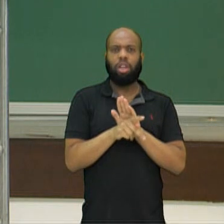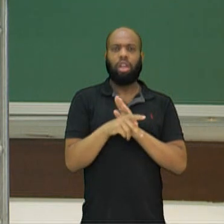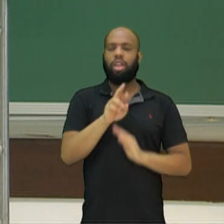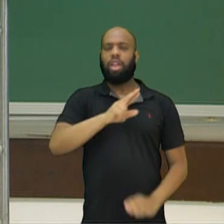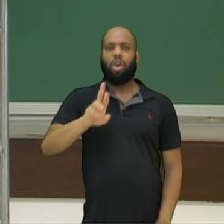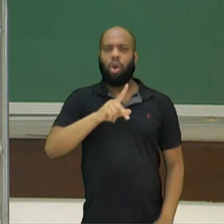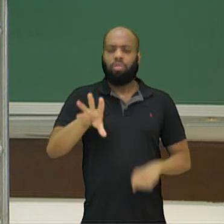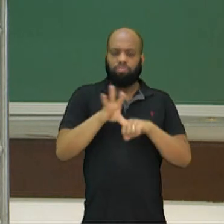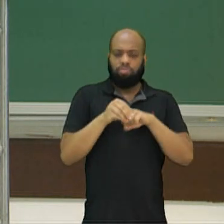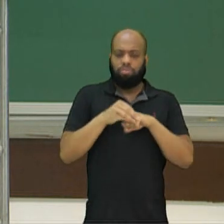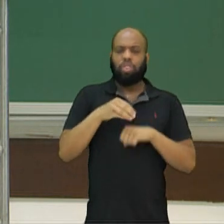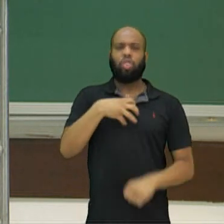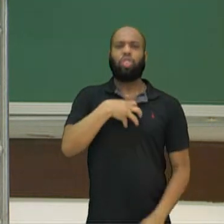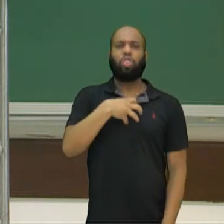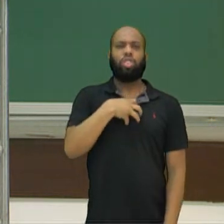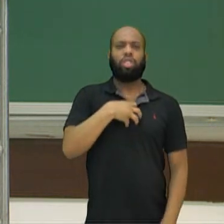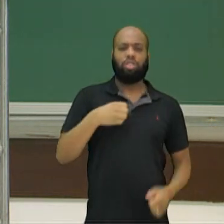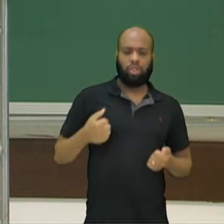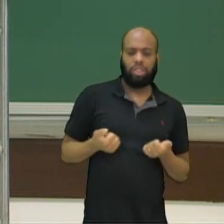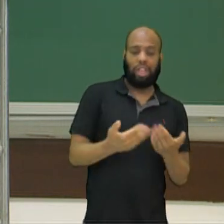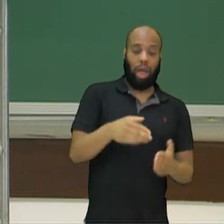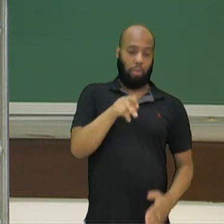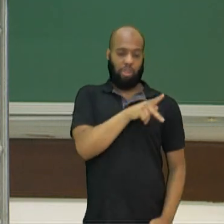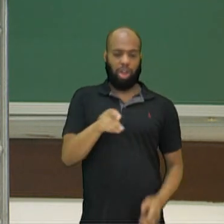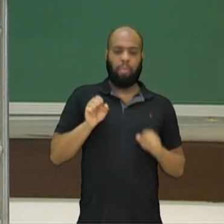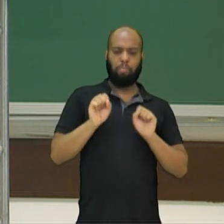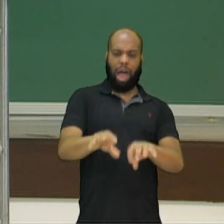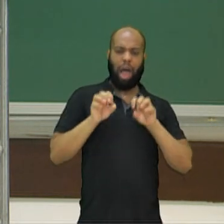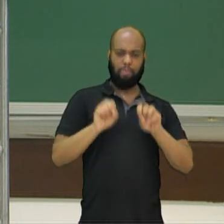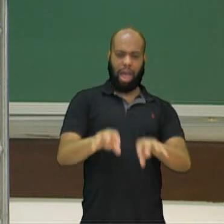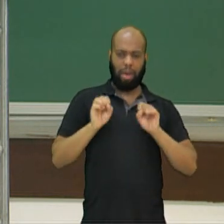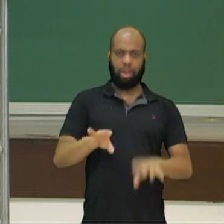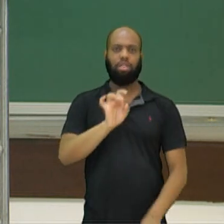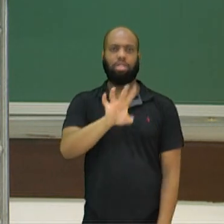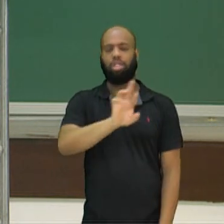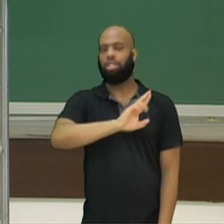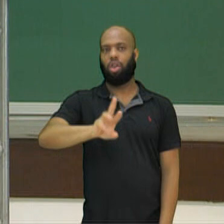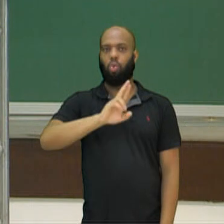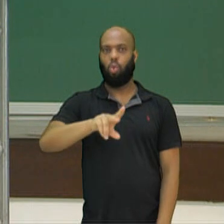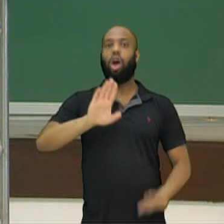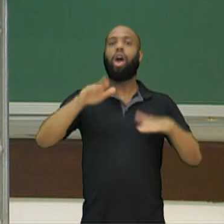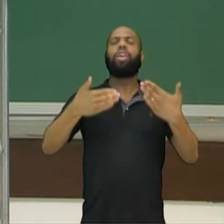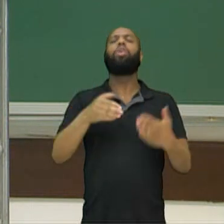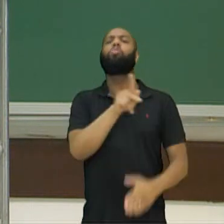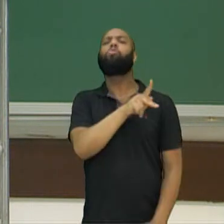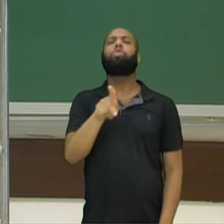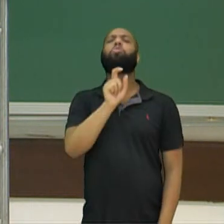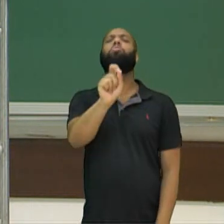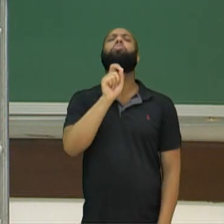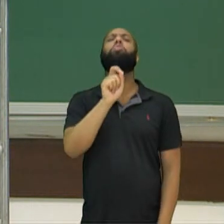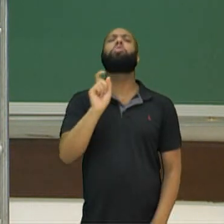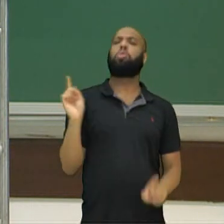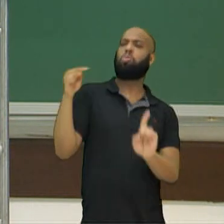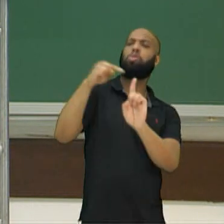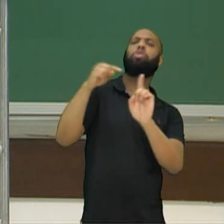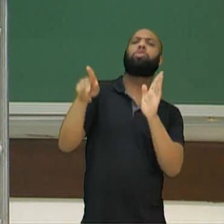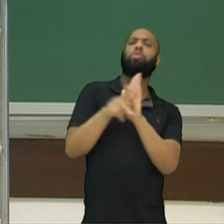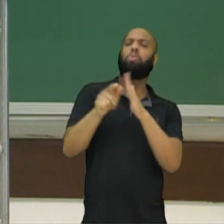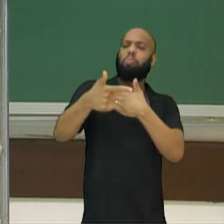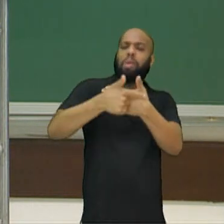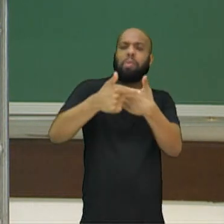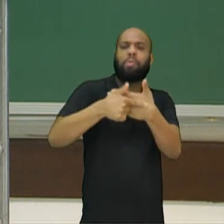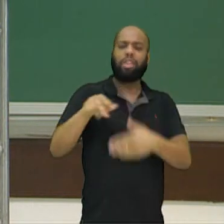não é um conhecimento dado pelo professor, o professor é o quê? É uma mediação para o conhecimento que acontece durante a